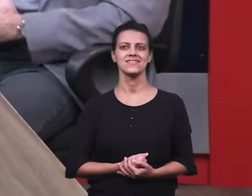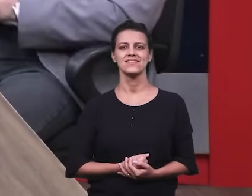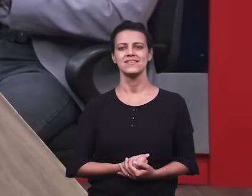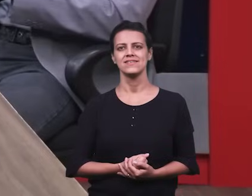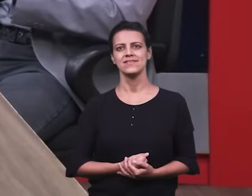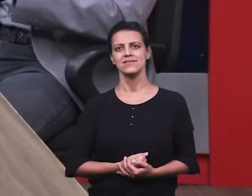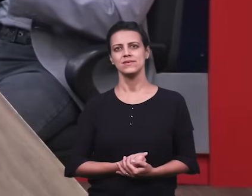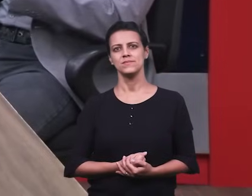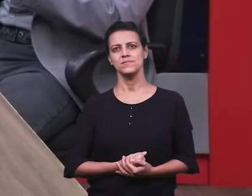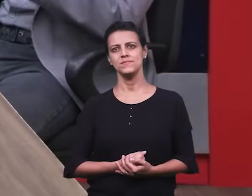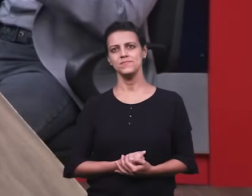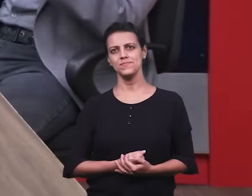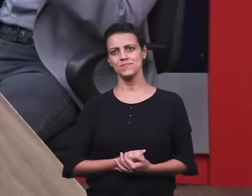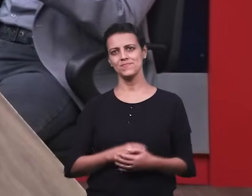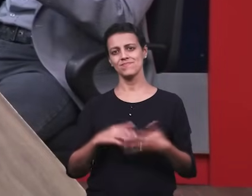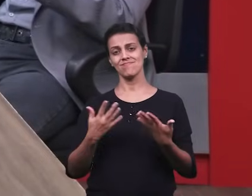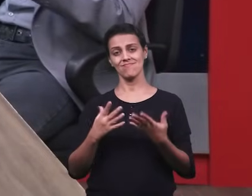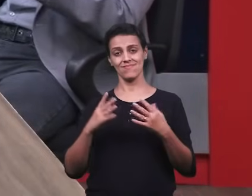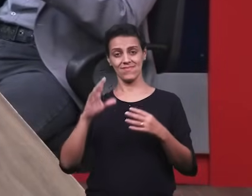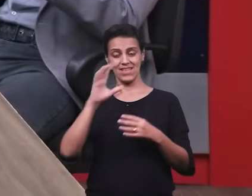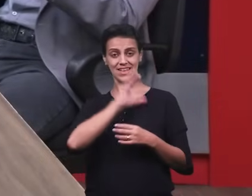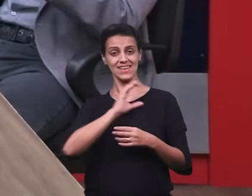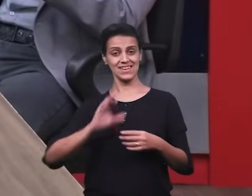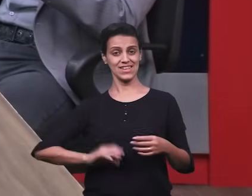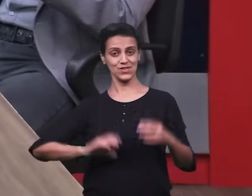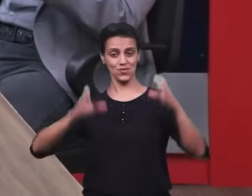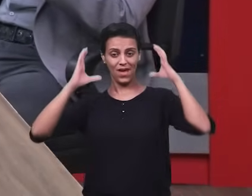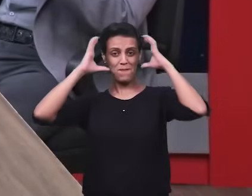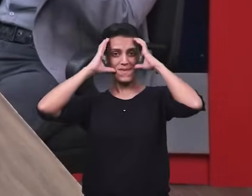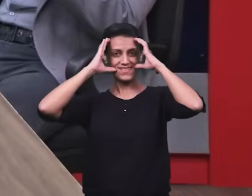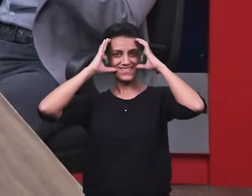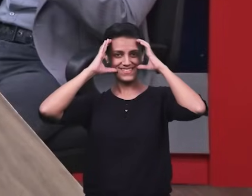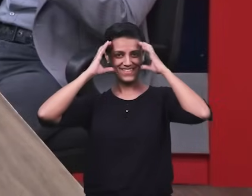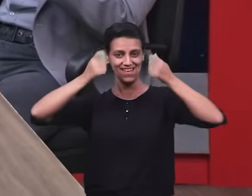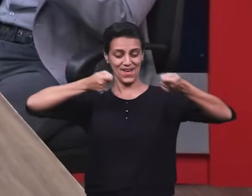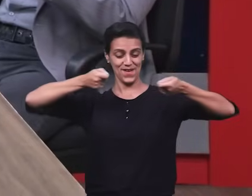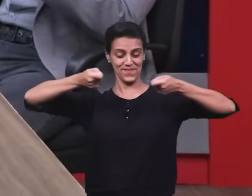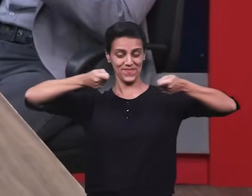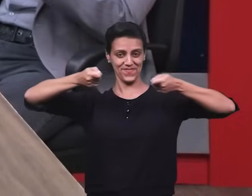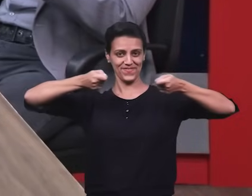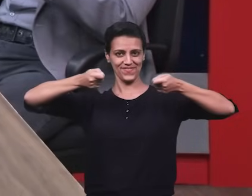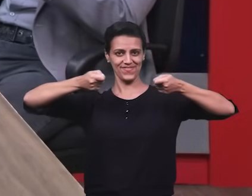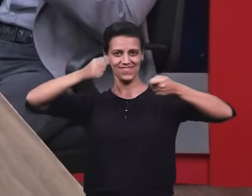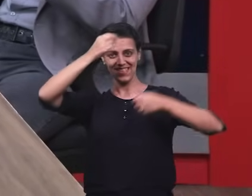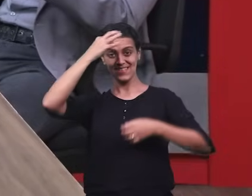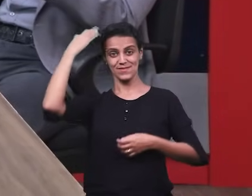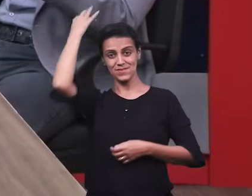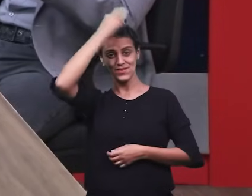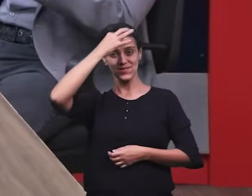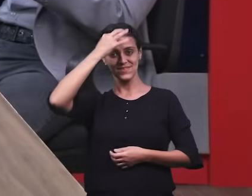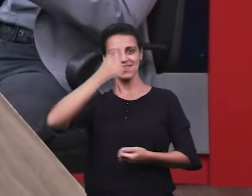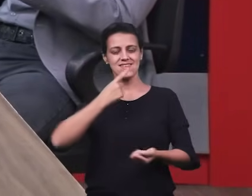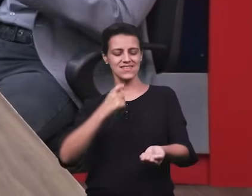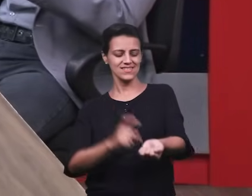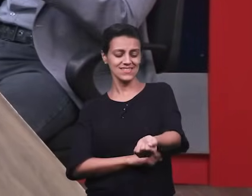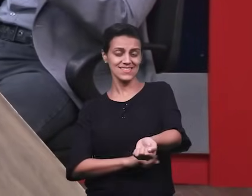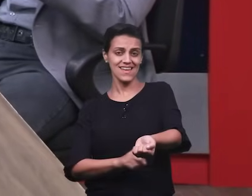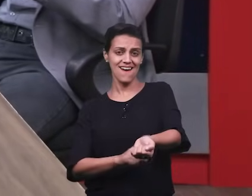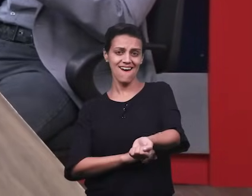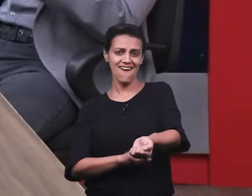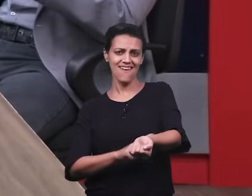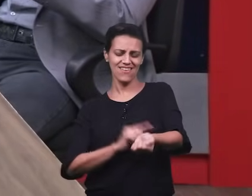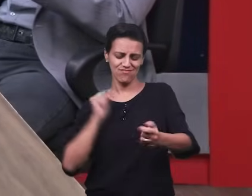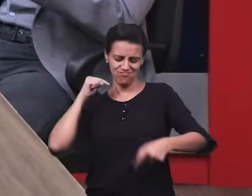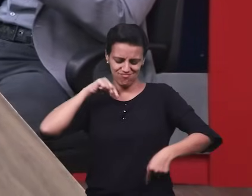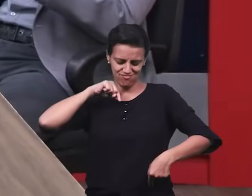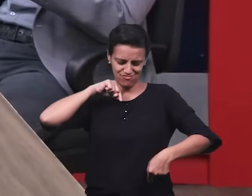gente, resumindo, né? Cristo é o cabeça, né? O Espírito Santo, representado aí pelo sangue, que vai agir no corpo, um